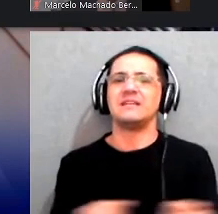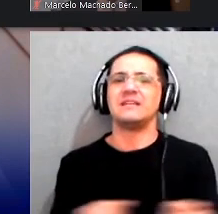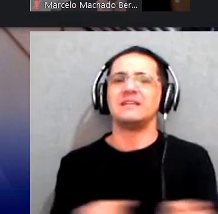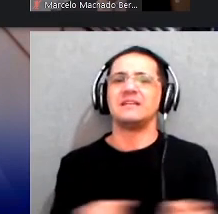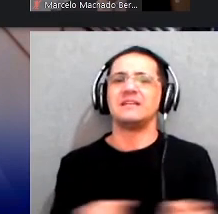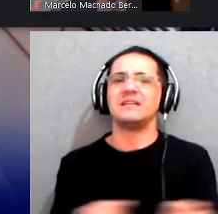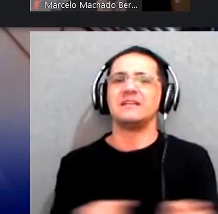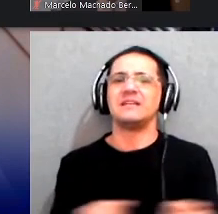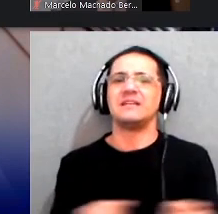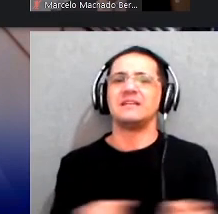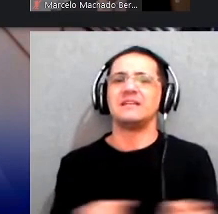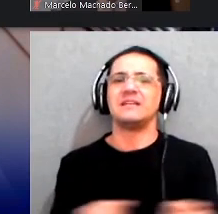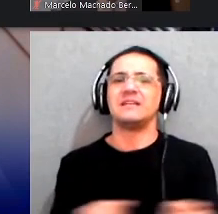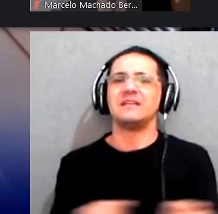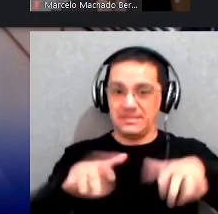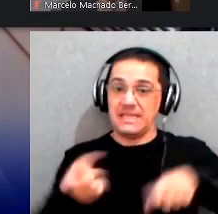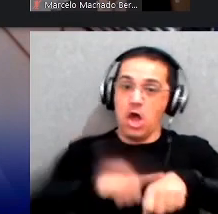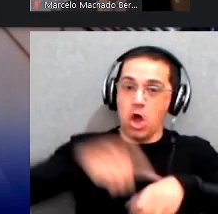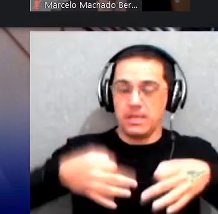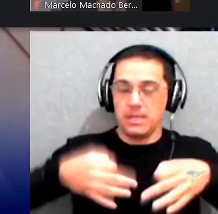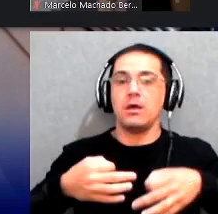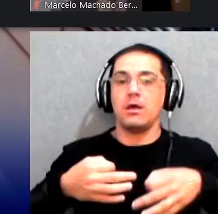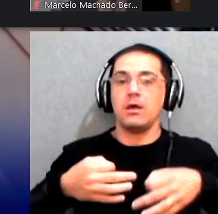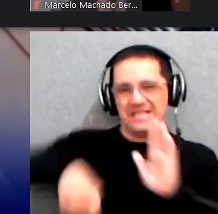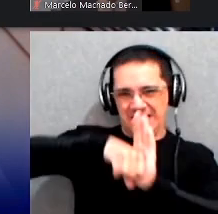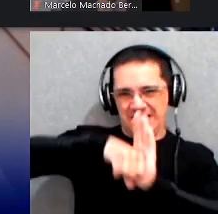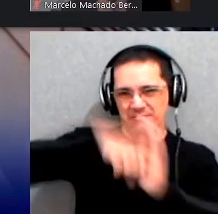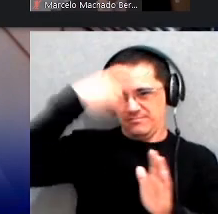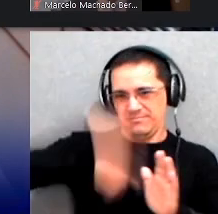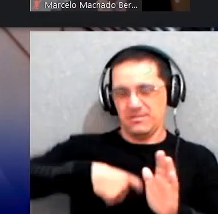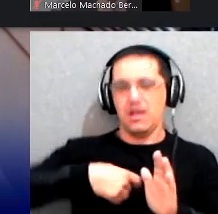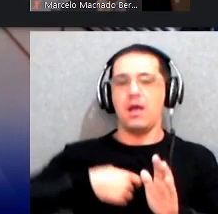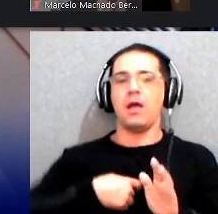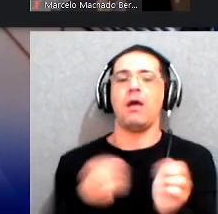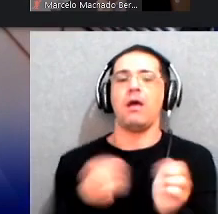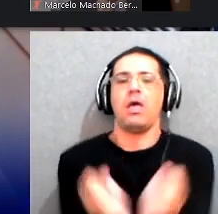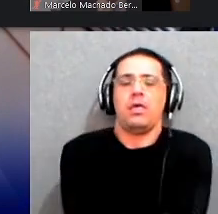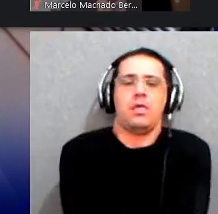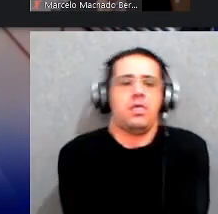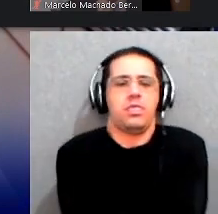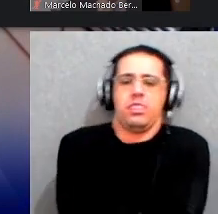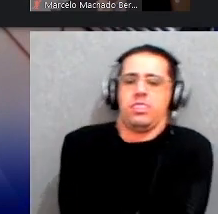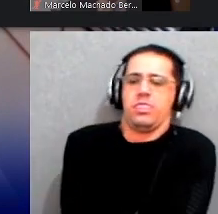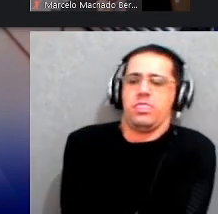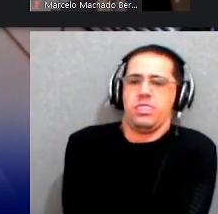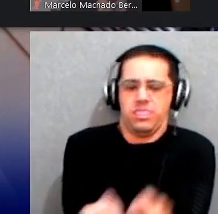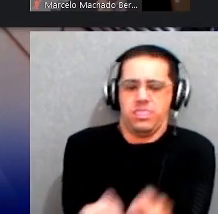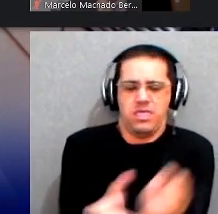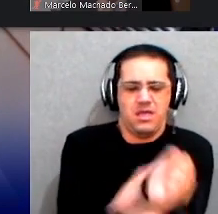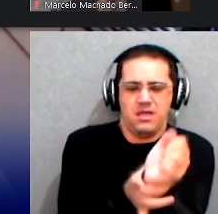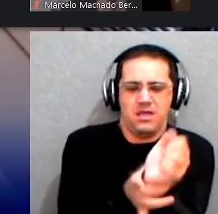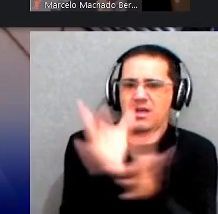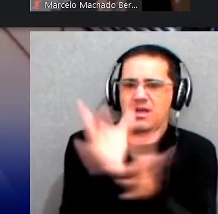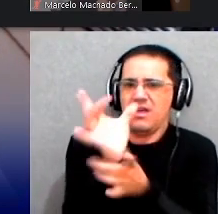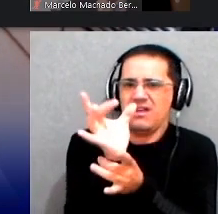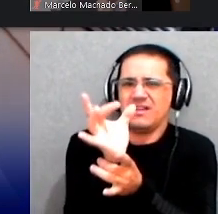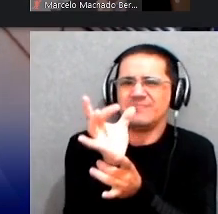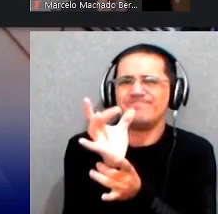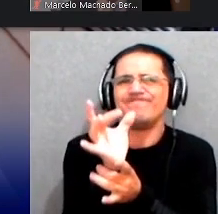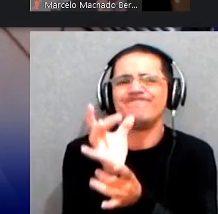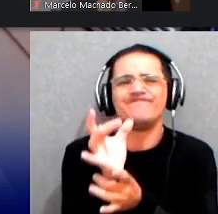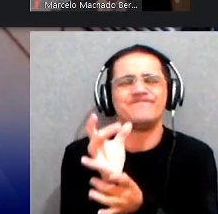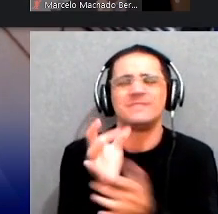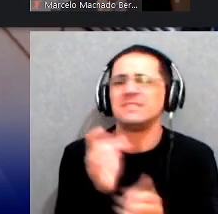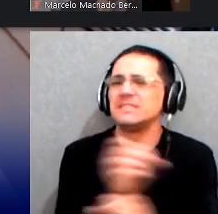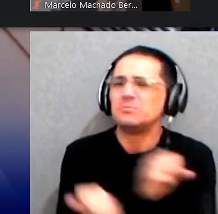uniforme da casa prisional causa um estrago gigantesco. O Ministério Público sentado do lado do juiz, numa estética de justiça,